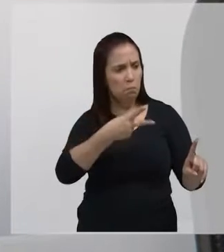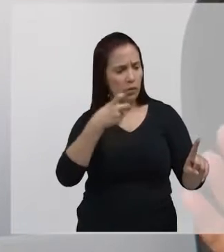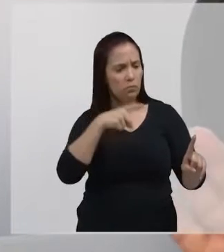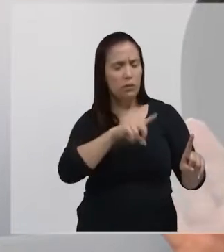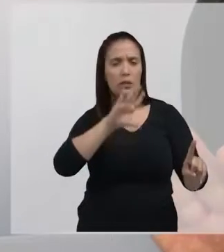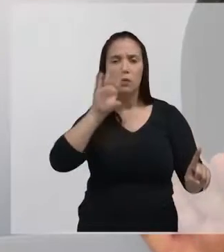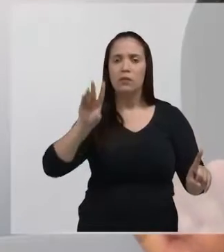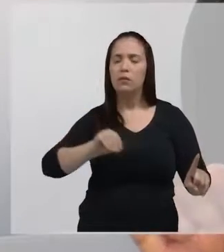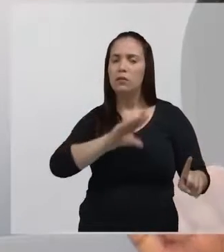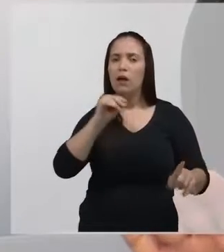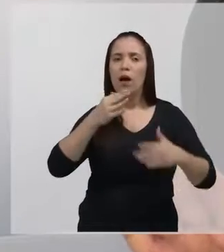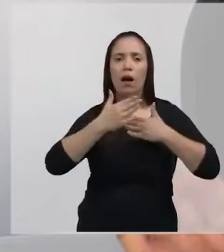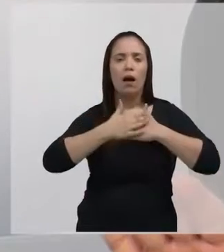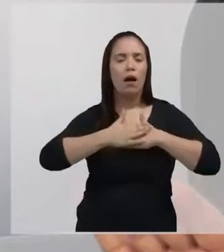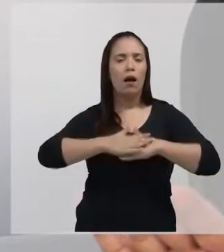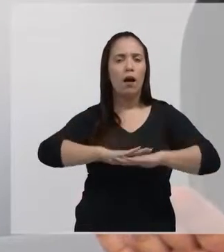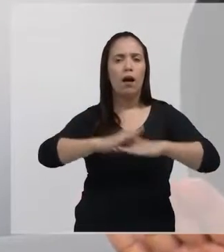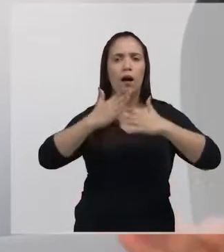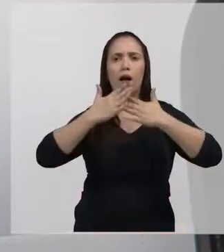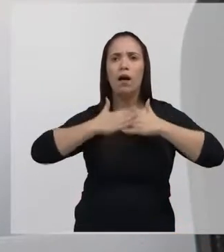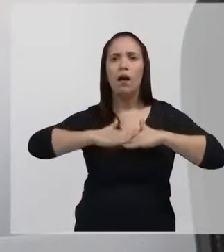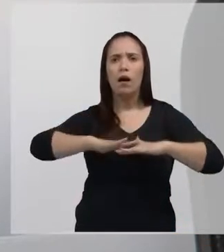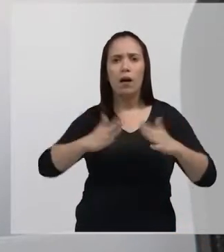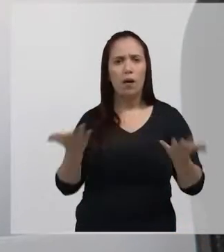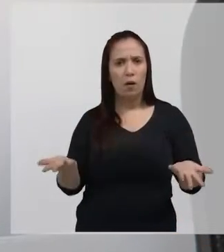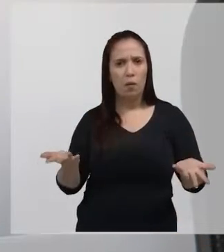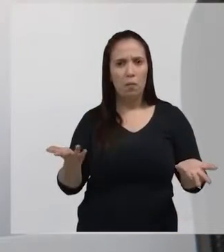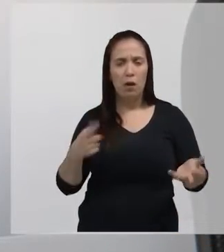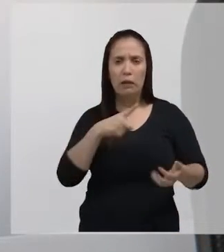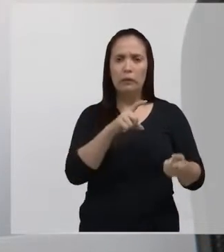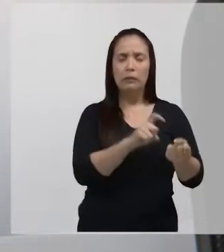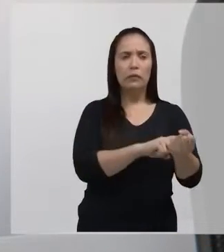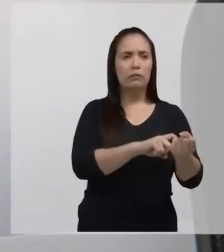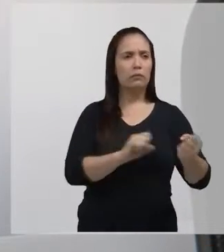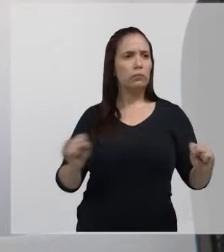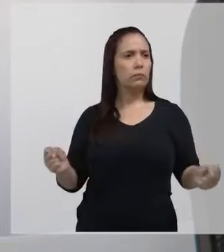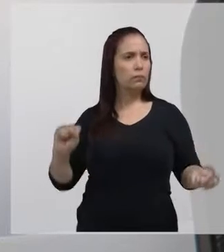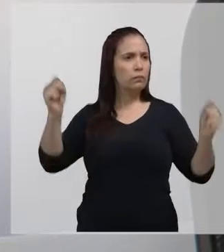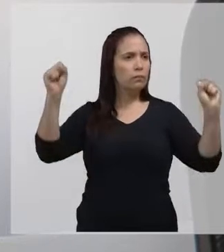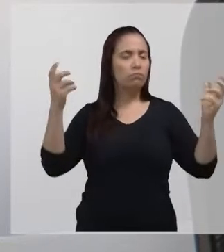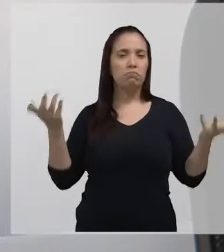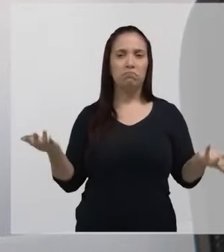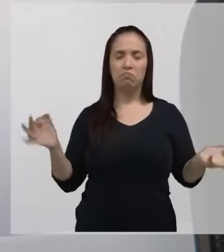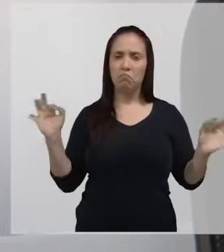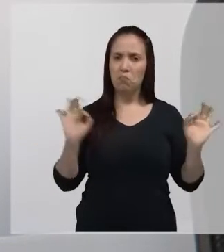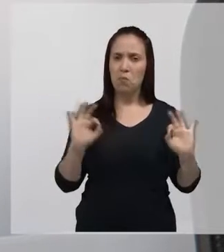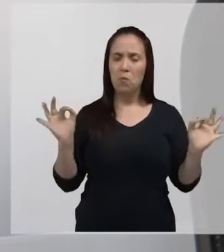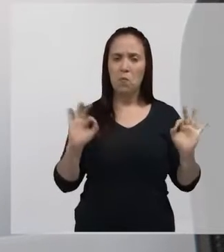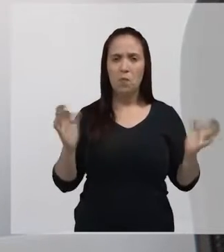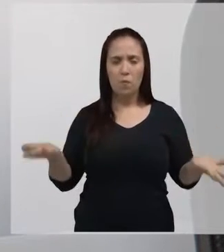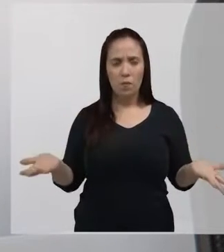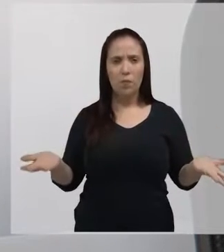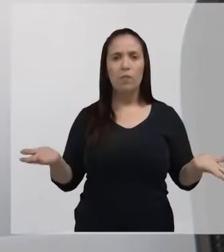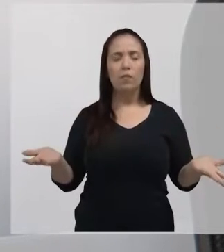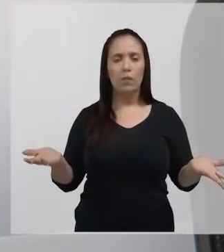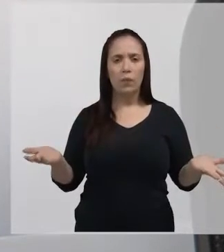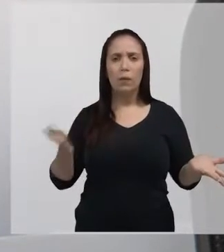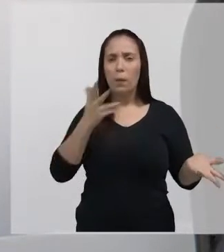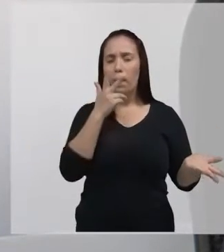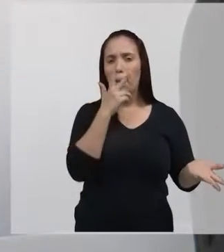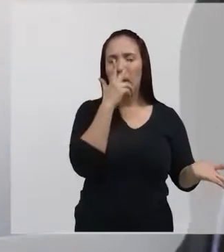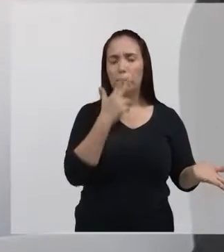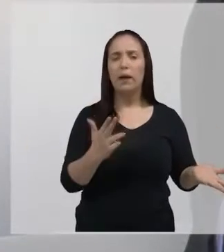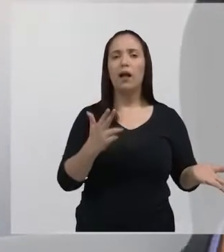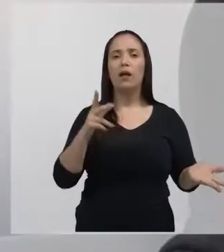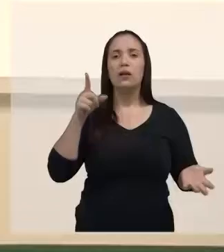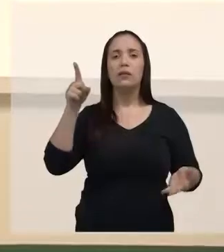muito tranquilo, calmo. Qual o calmante que ele está sereno. tomando? Qual é? Maracujim, né? Eu acho que eu acho que o tempo domou um pouco a